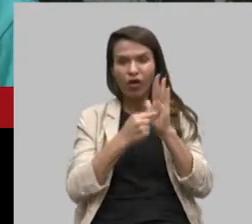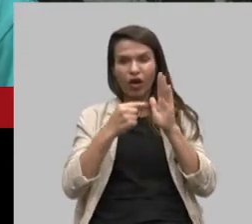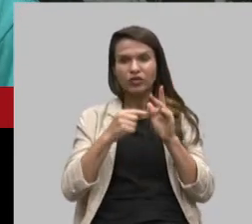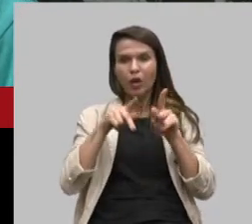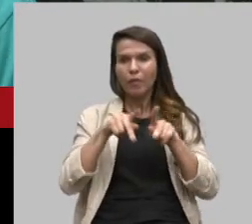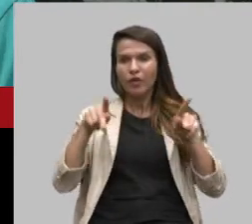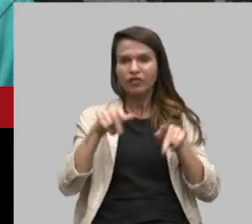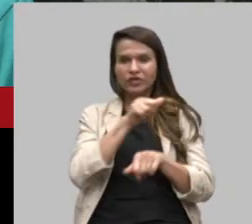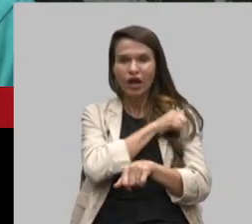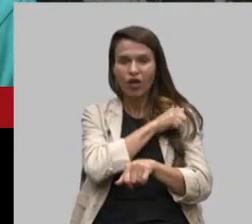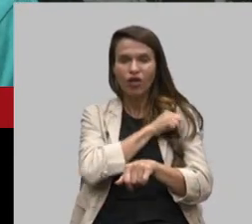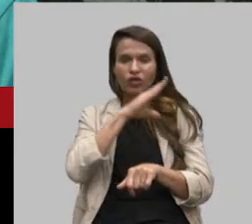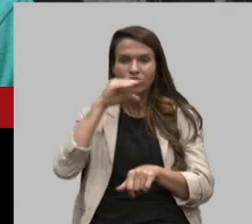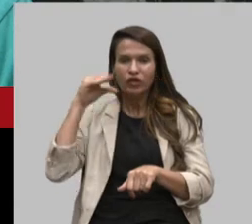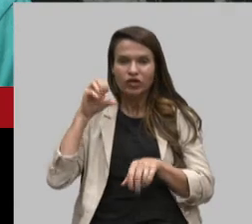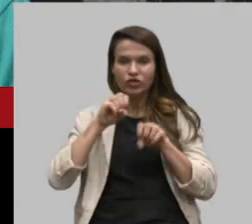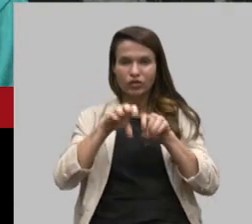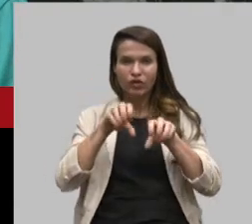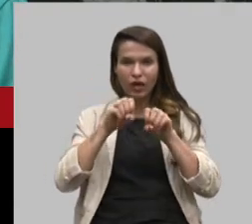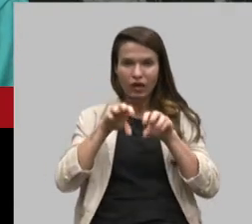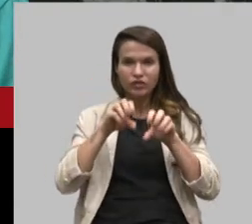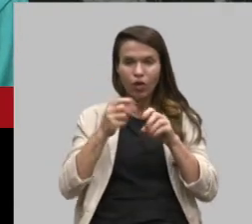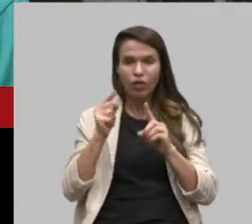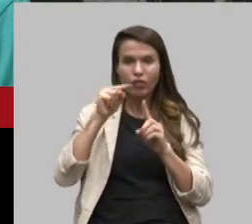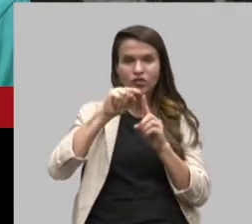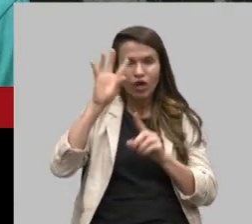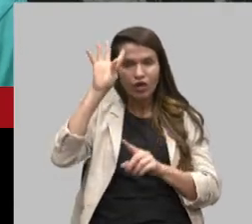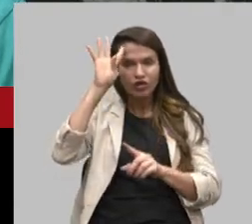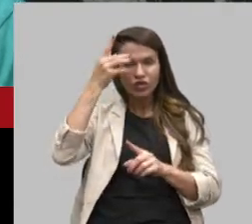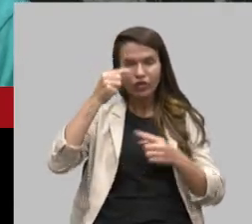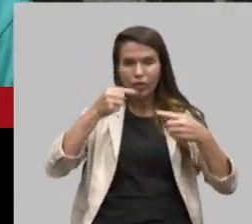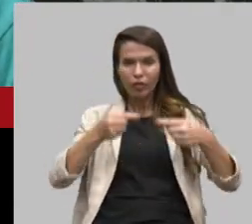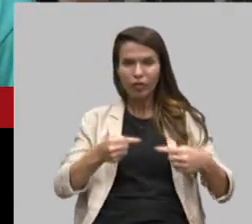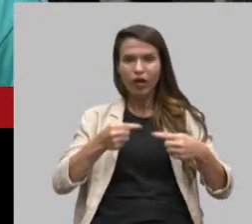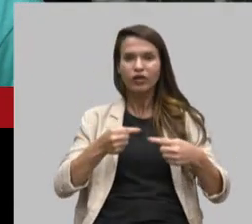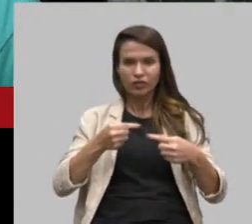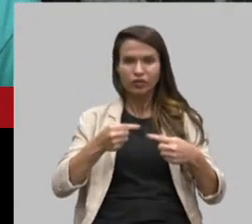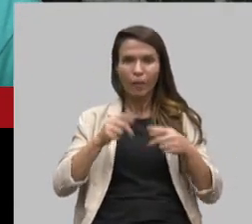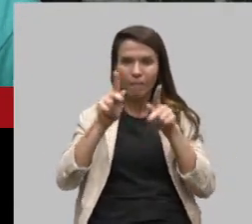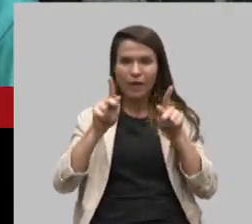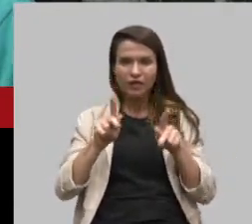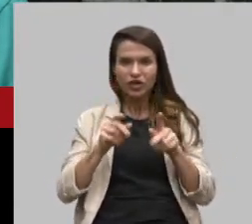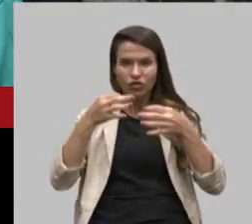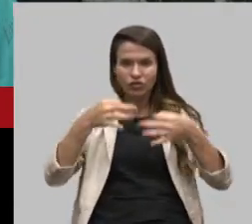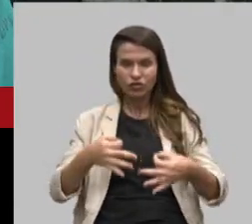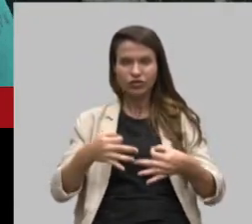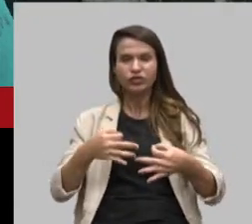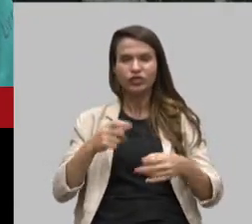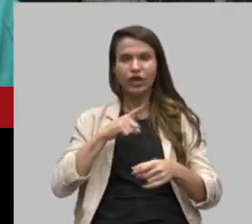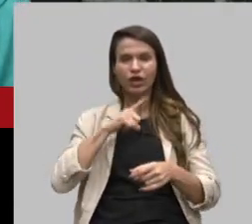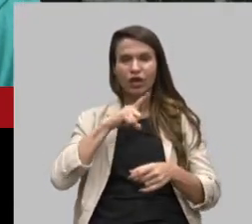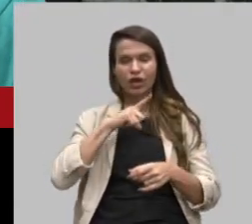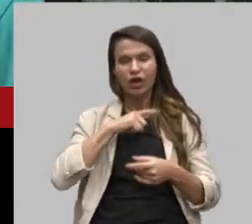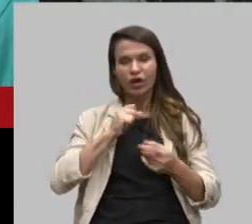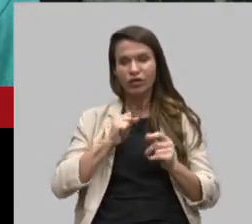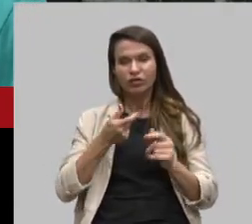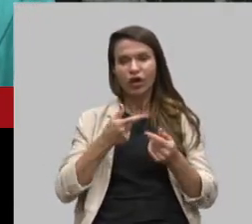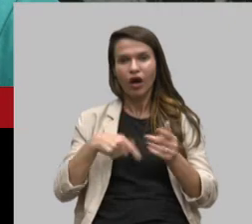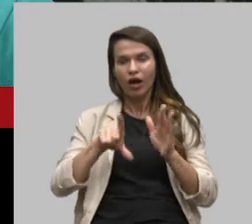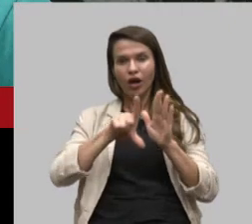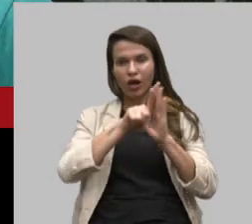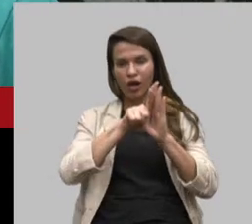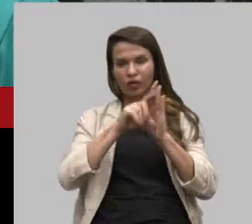alunos e servidores de educação com o objetivo de resolver os conflitos de forma Imparcial e justa aplicando as sanções cabíveis em lei